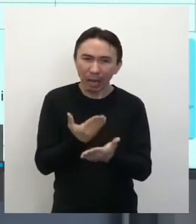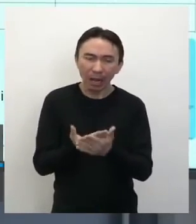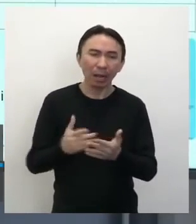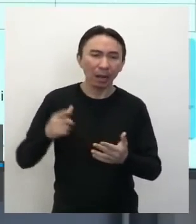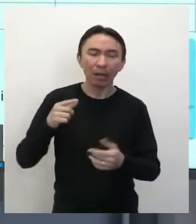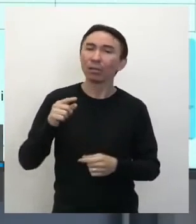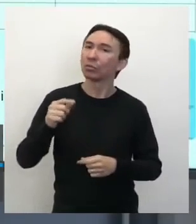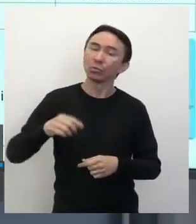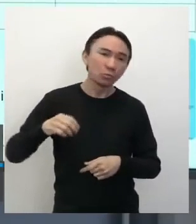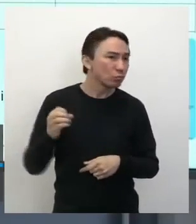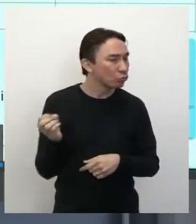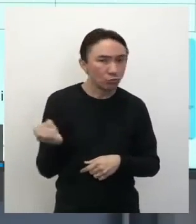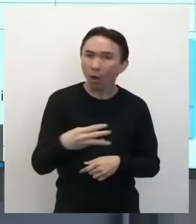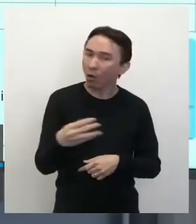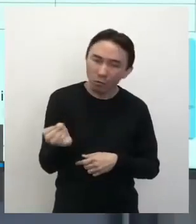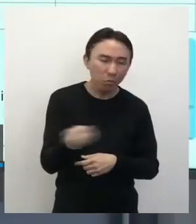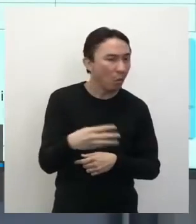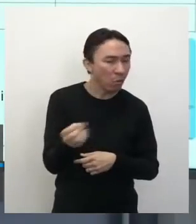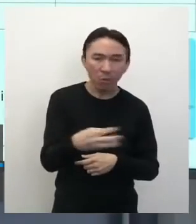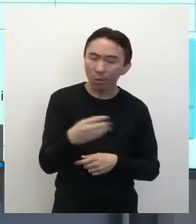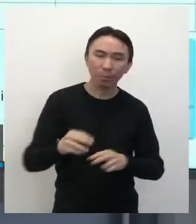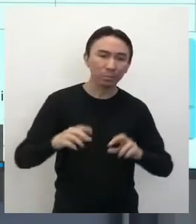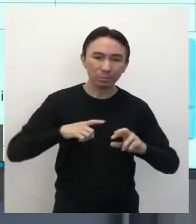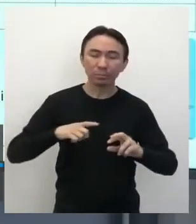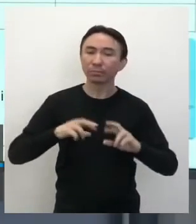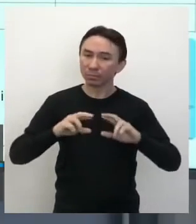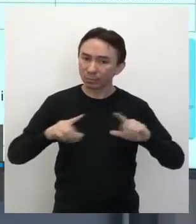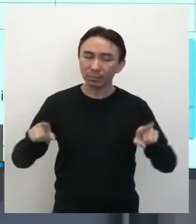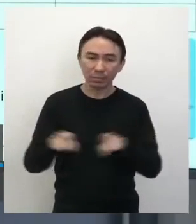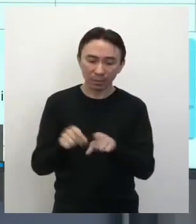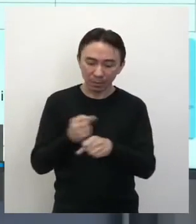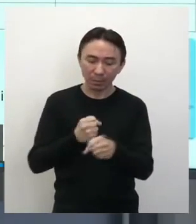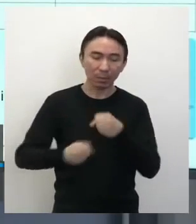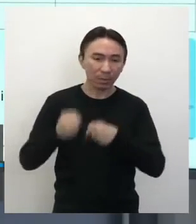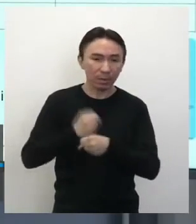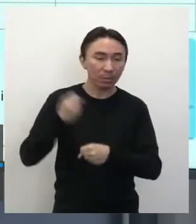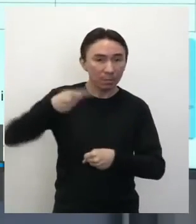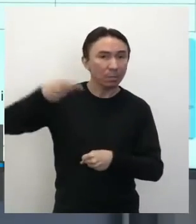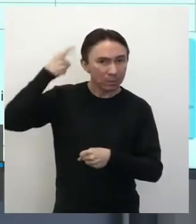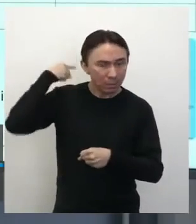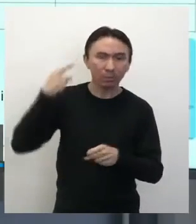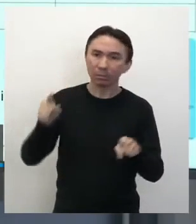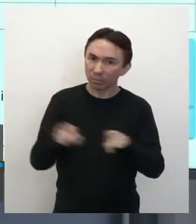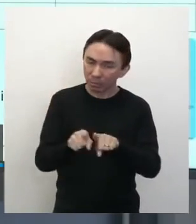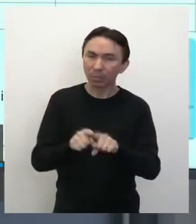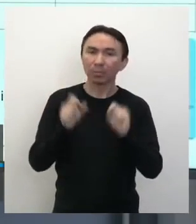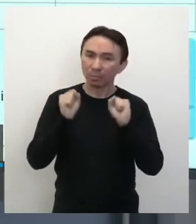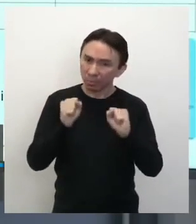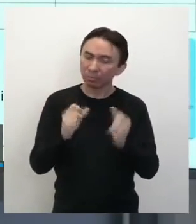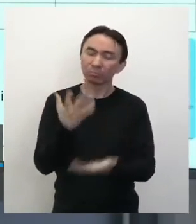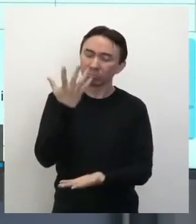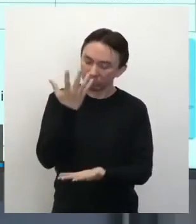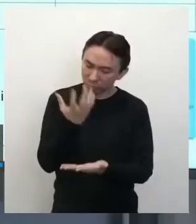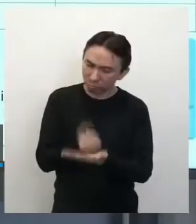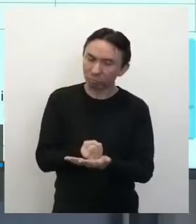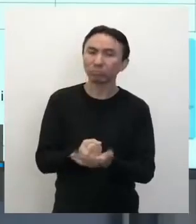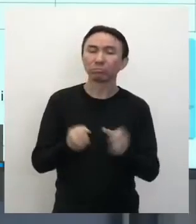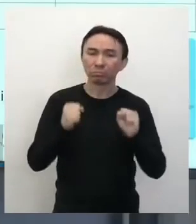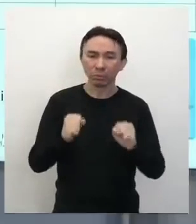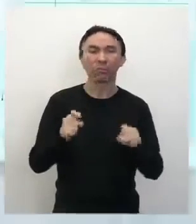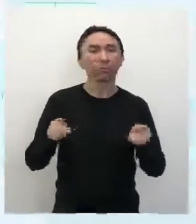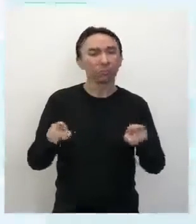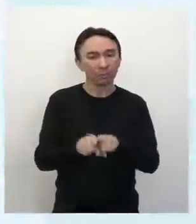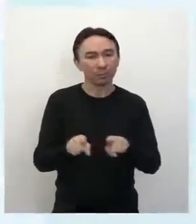novo, mas você pode pegar o conteúdo do ano passado, tem um material bem legal ali que vocês podem fazer o download também, tá bom? E aí eu vou perguntar para vocês